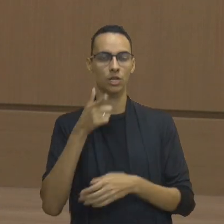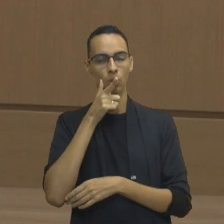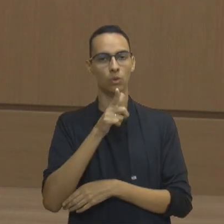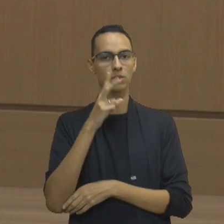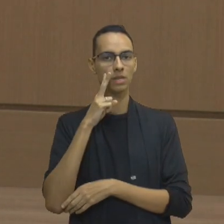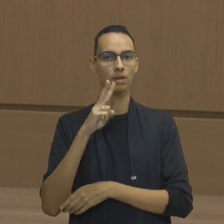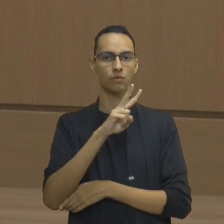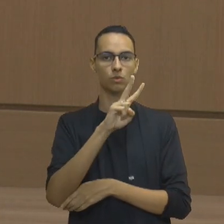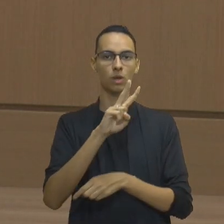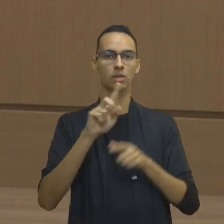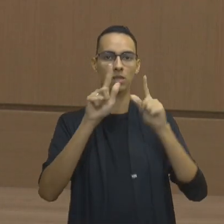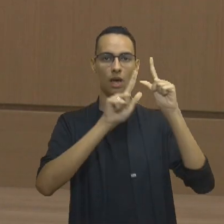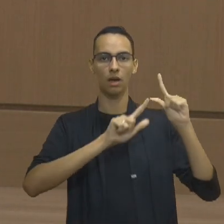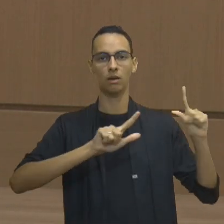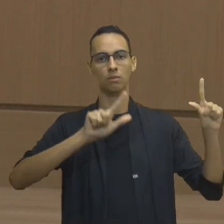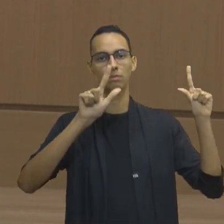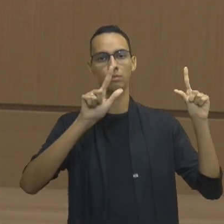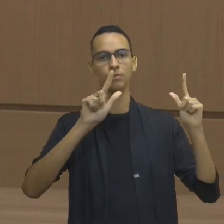favor.